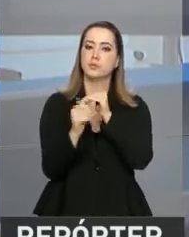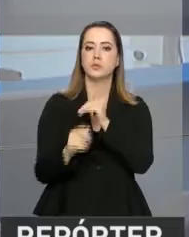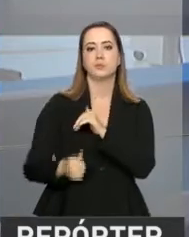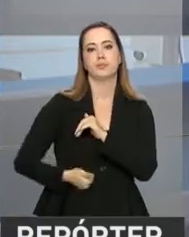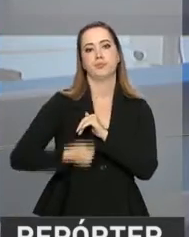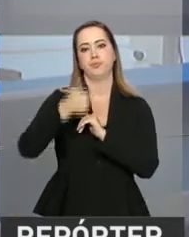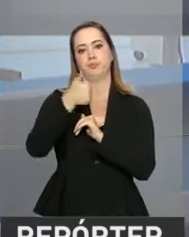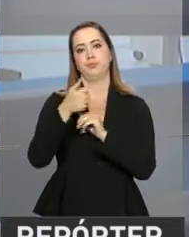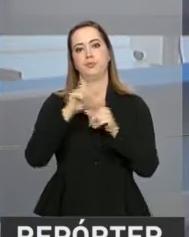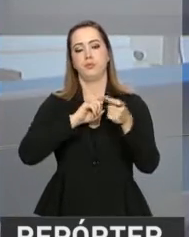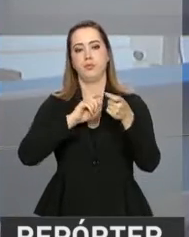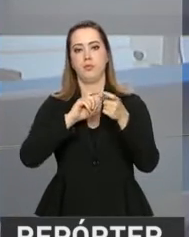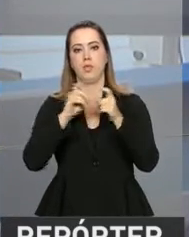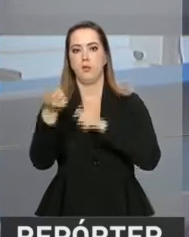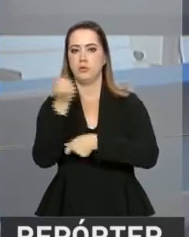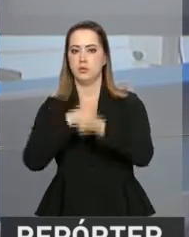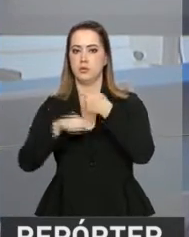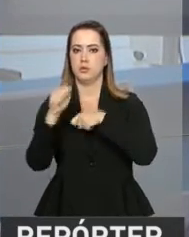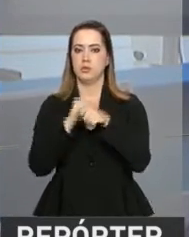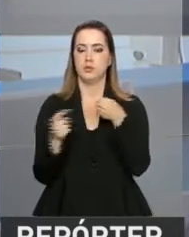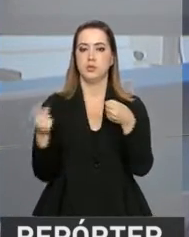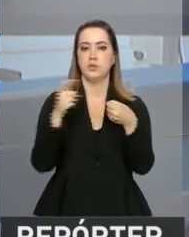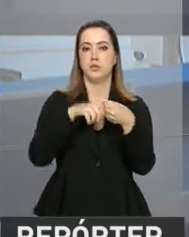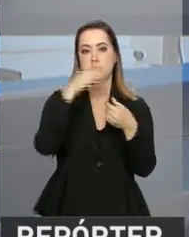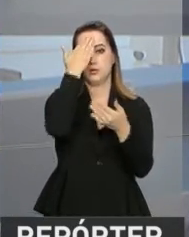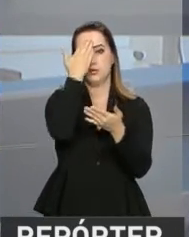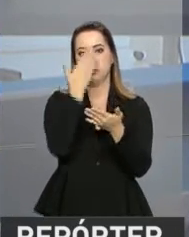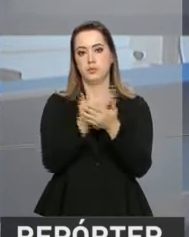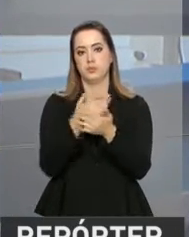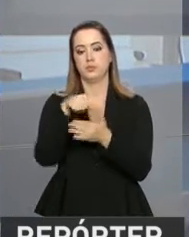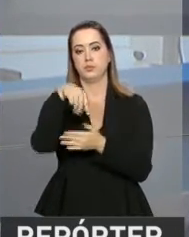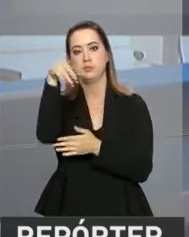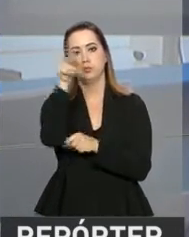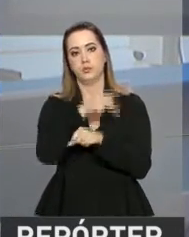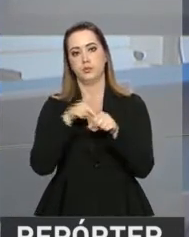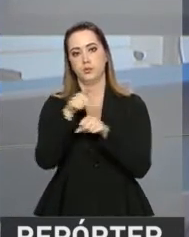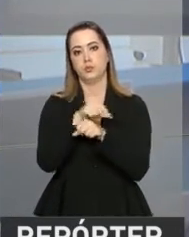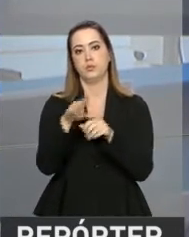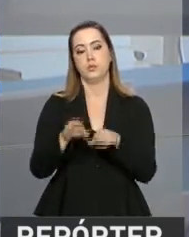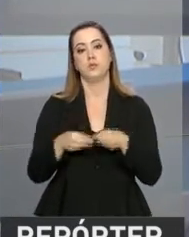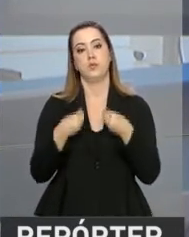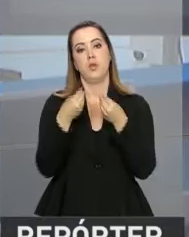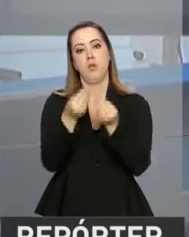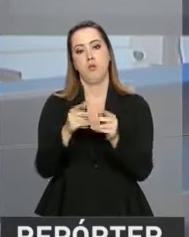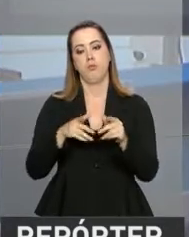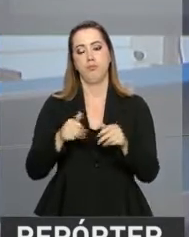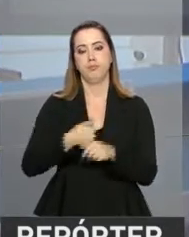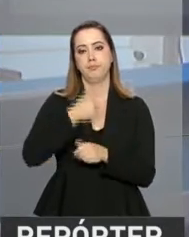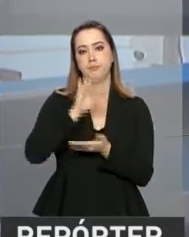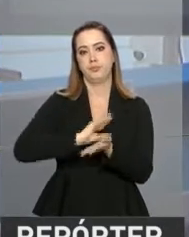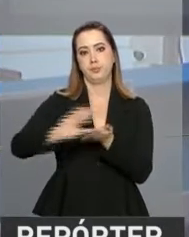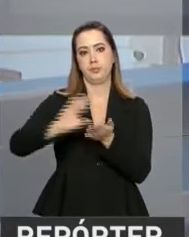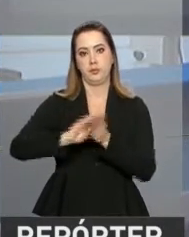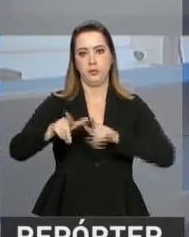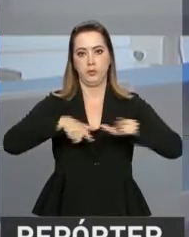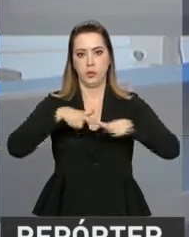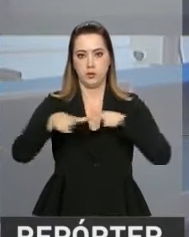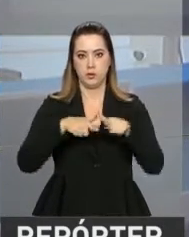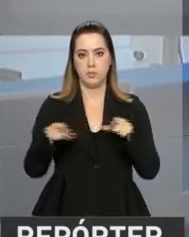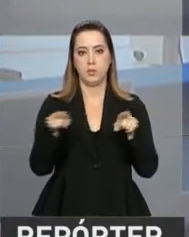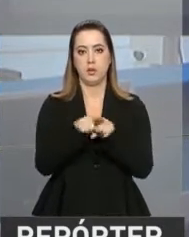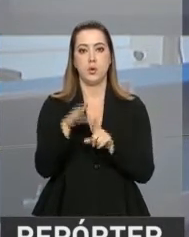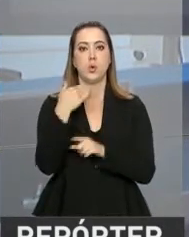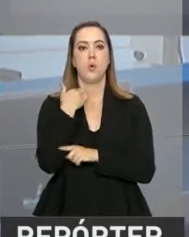tem o objetivo de melhorar o ambiente econômico e resgatar a confiança no país e assim garantir mais investimentos e gerar empregos